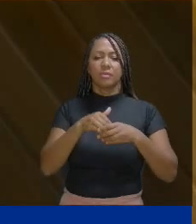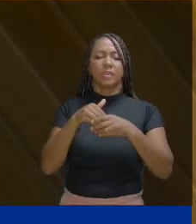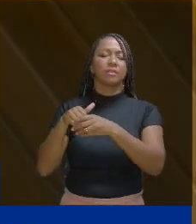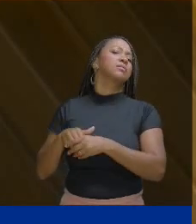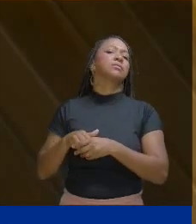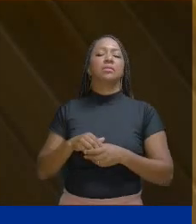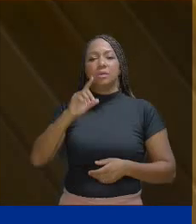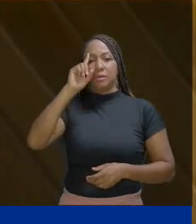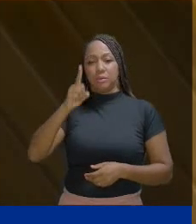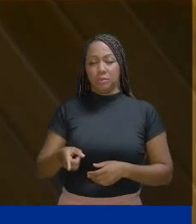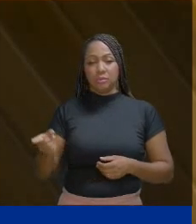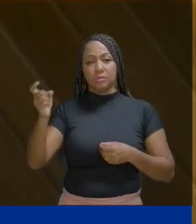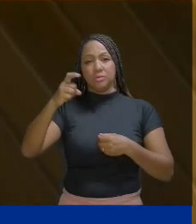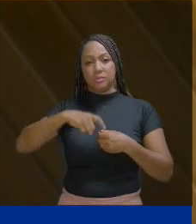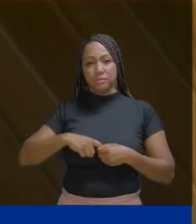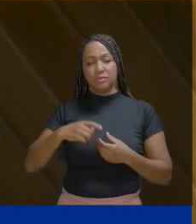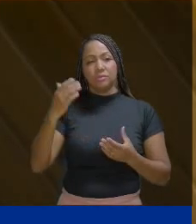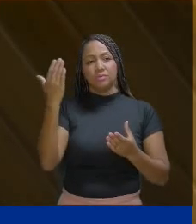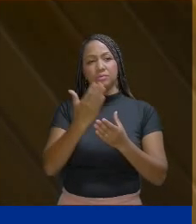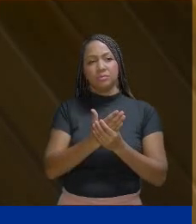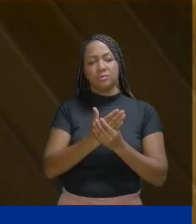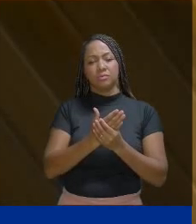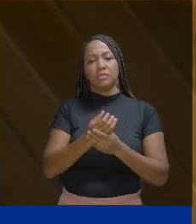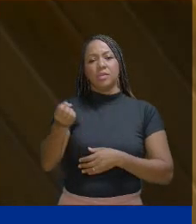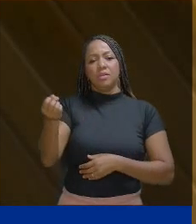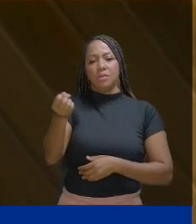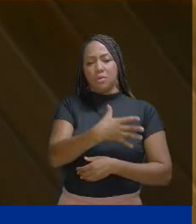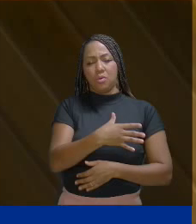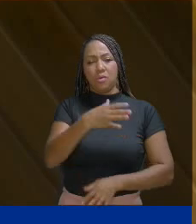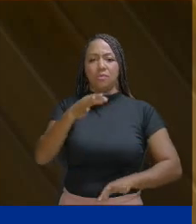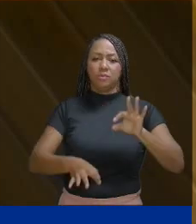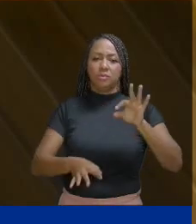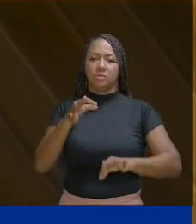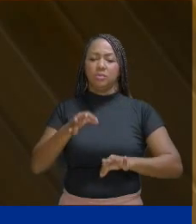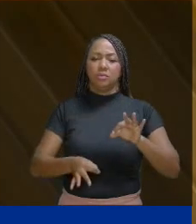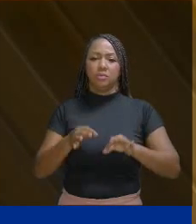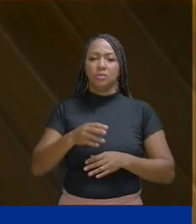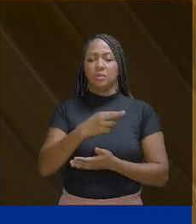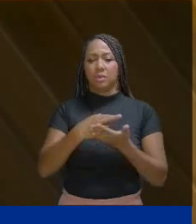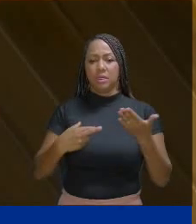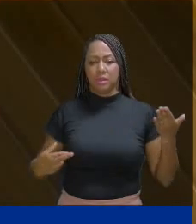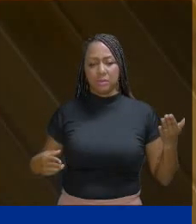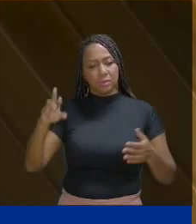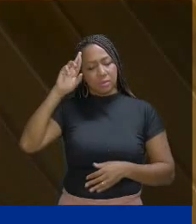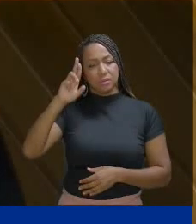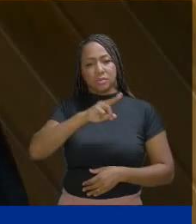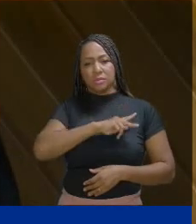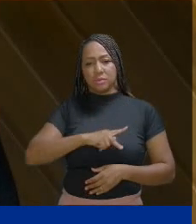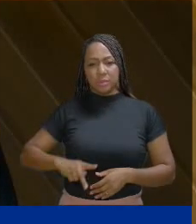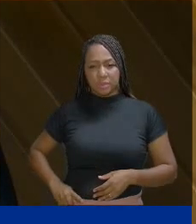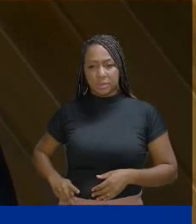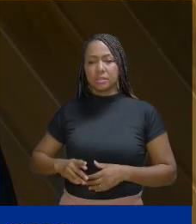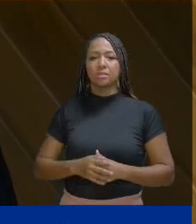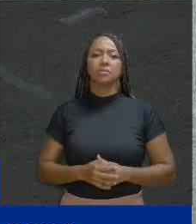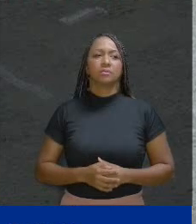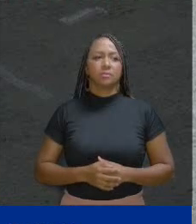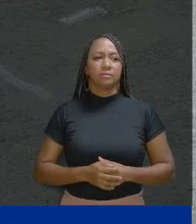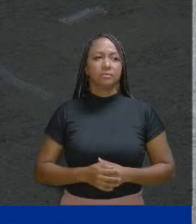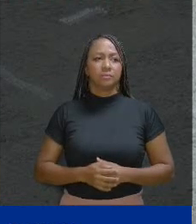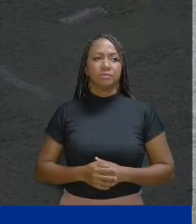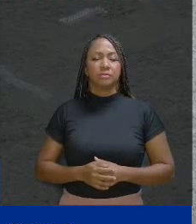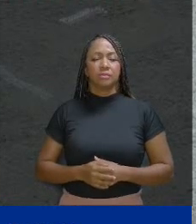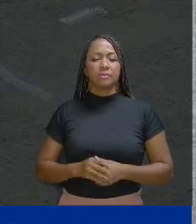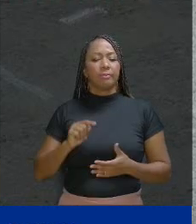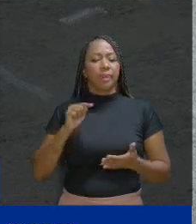e determinando o retorno dos autos para novo julgamento. É o relatório, senhor presidente.